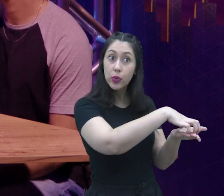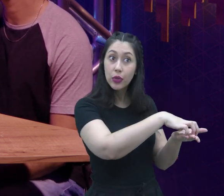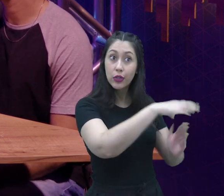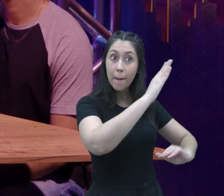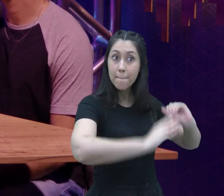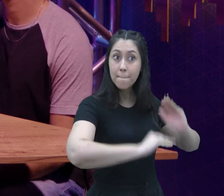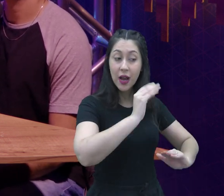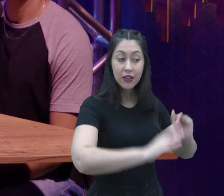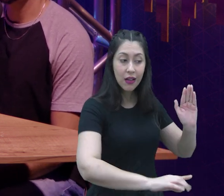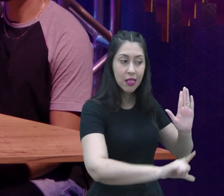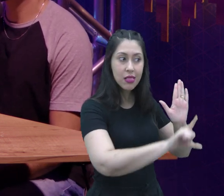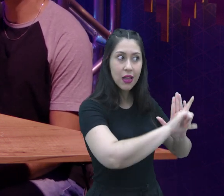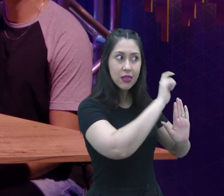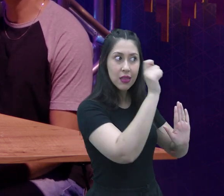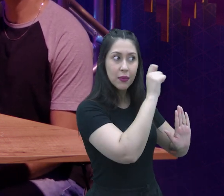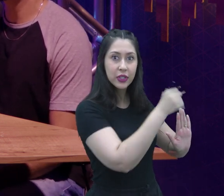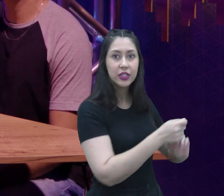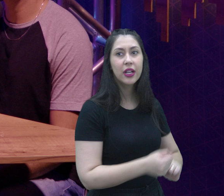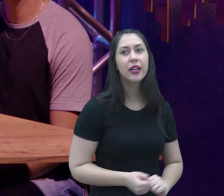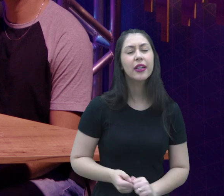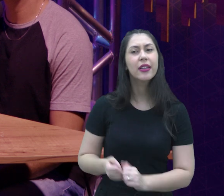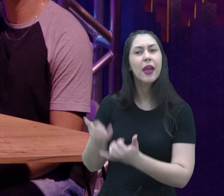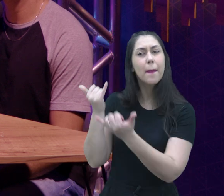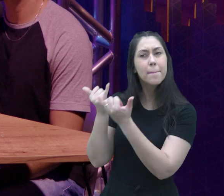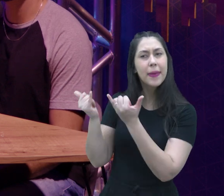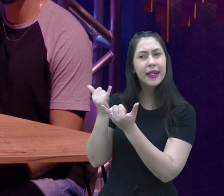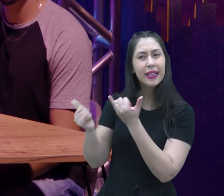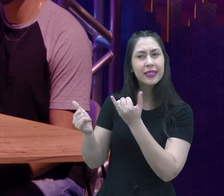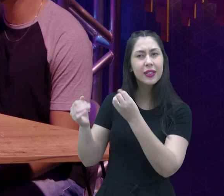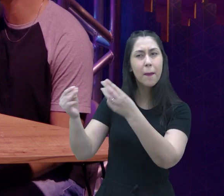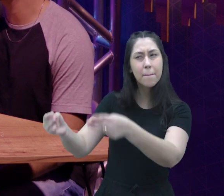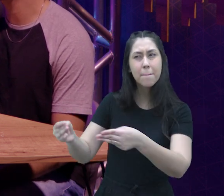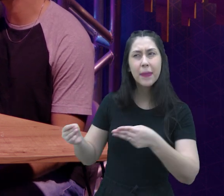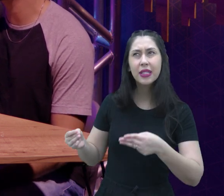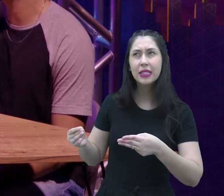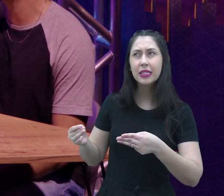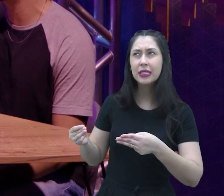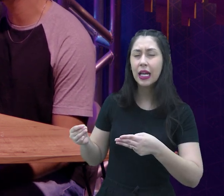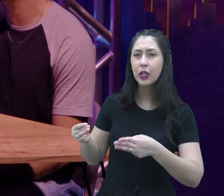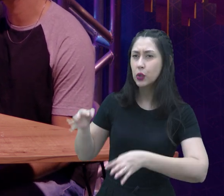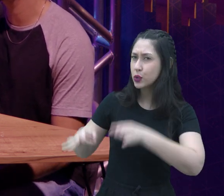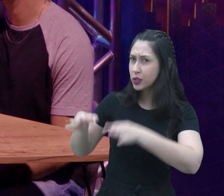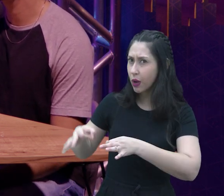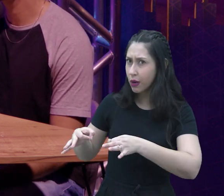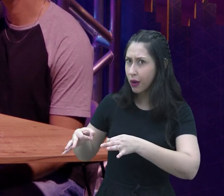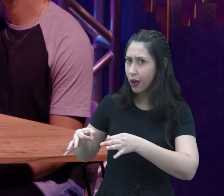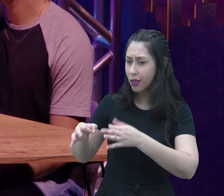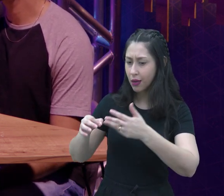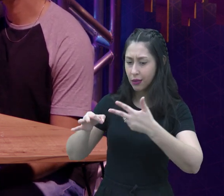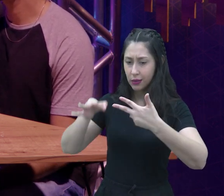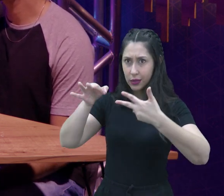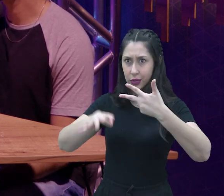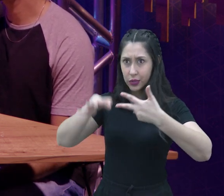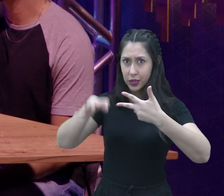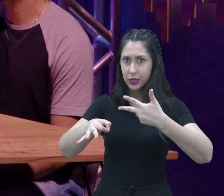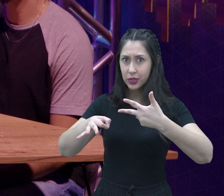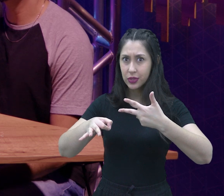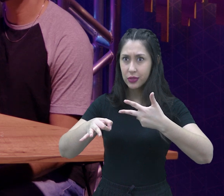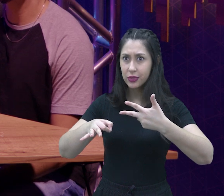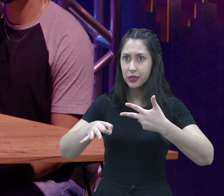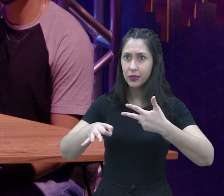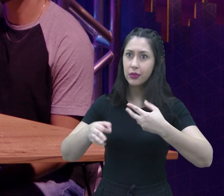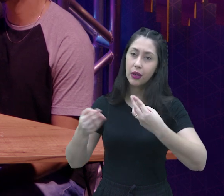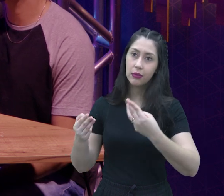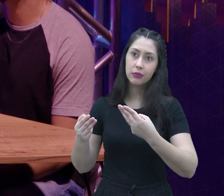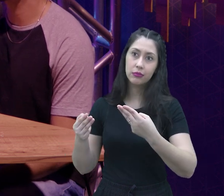das Leis da Magia. Aqui tipo o Ministério Judiciário, o Poder Jurídico. Então, até tem outro assim, Ministério